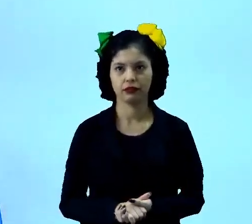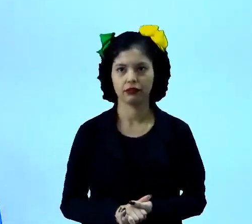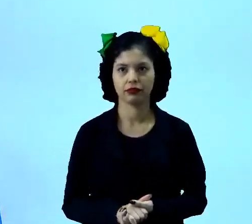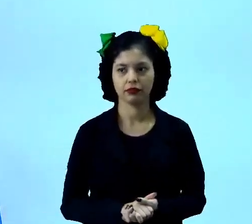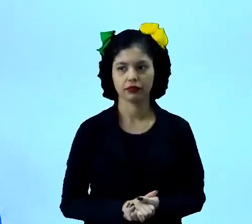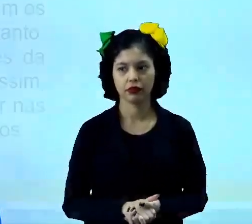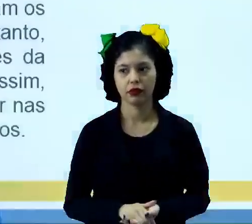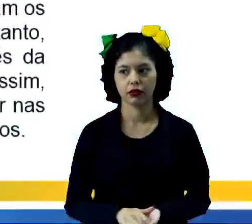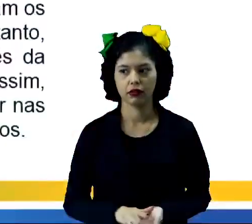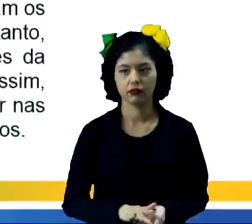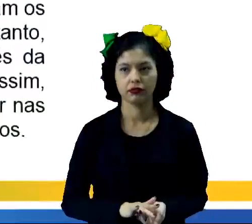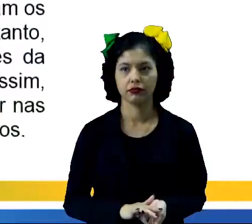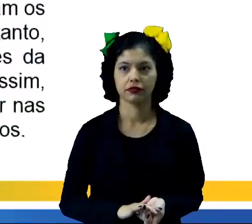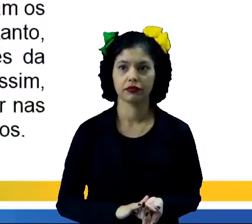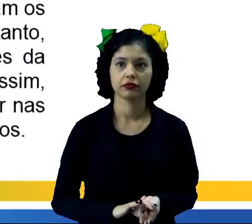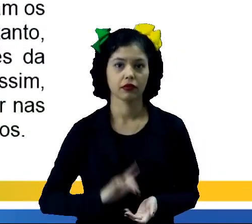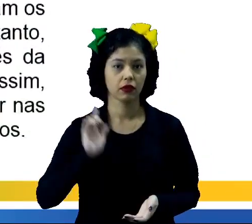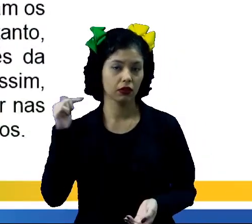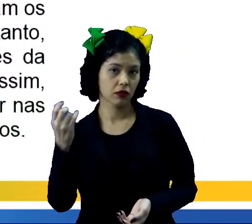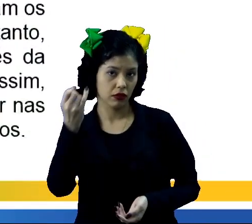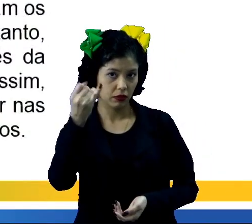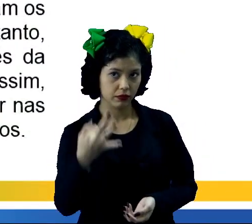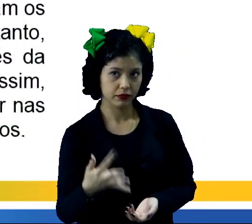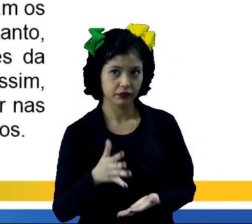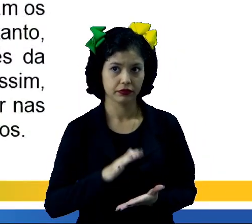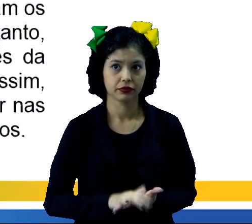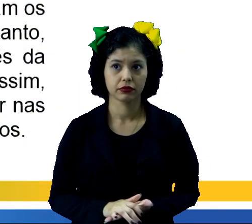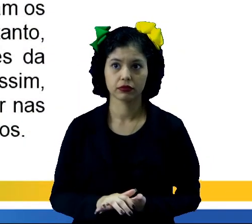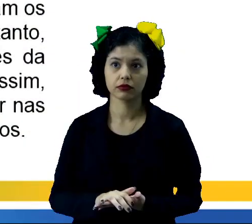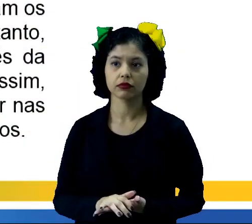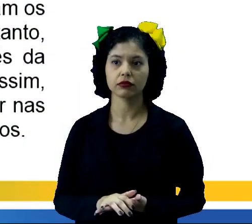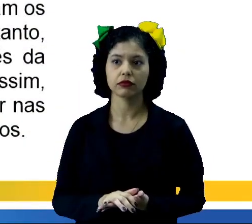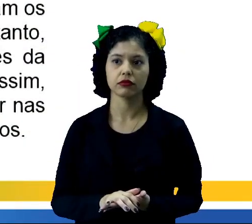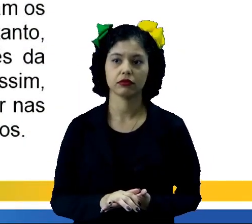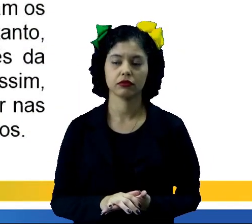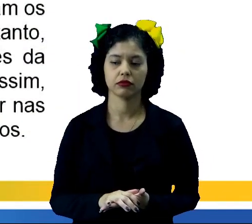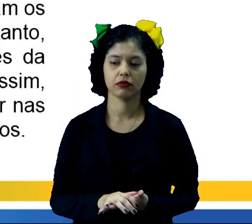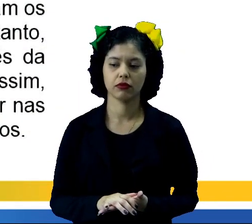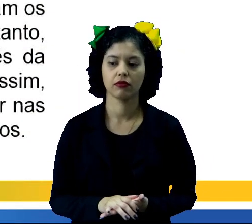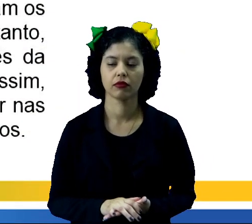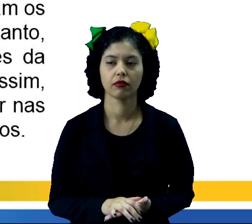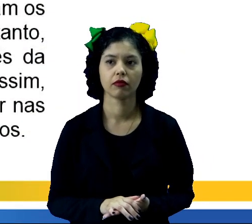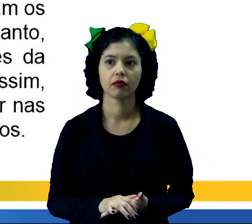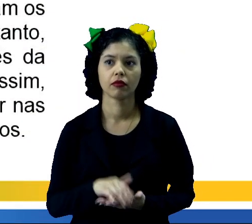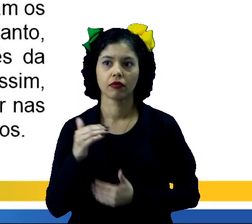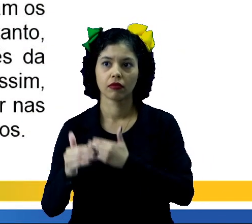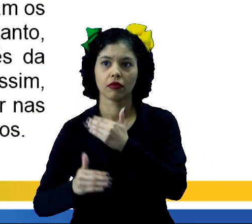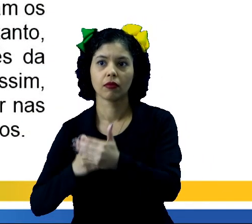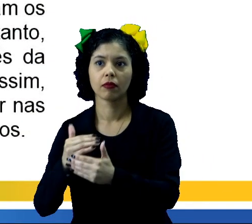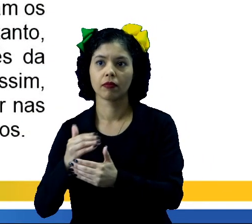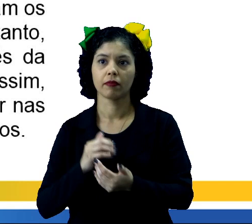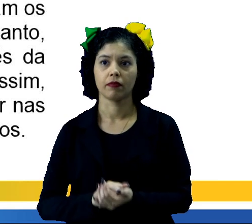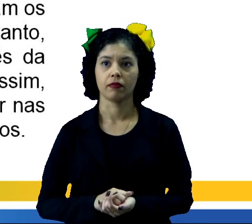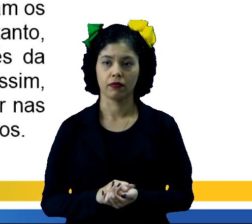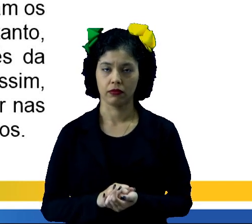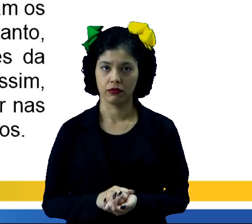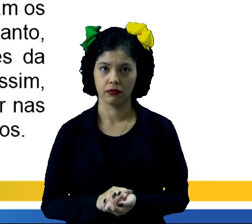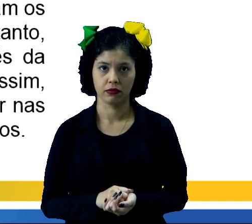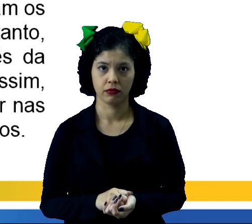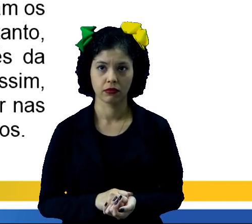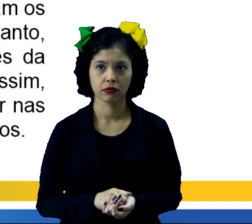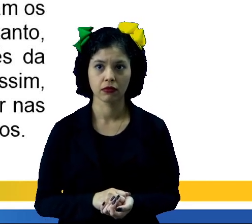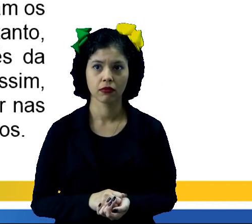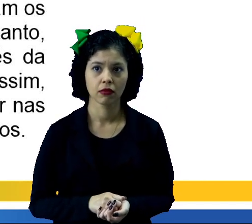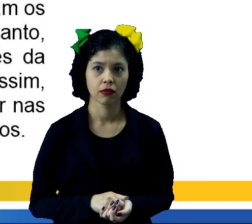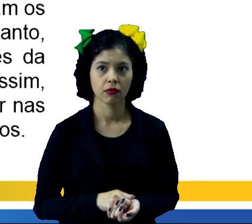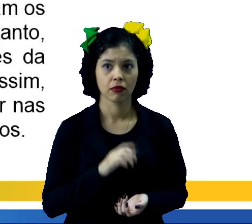tá? Uma outra justificativa, né, para esse processo aí de etnocentrismo